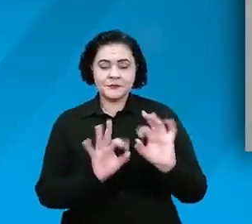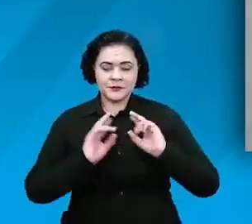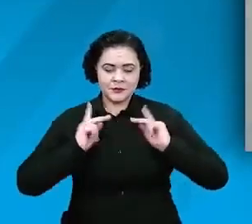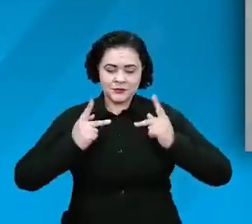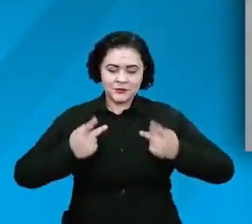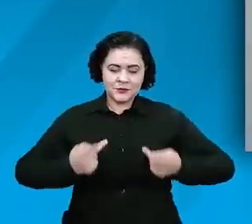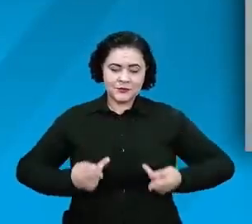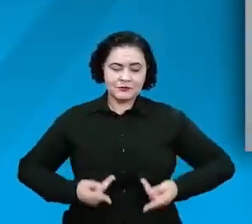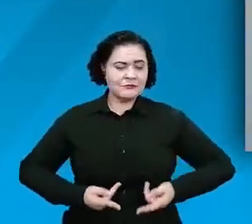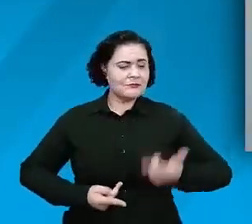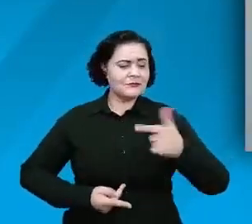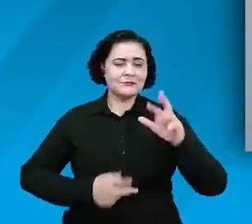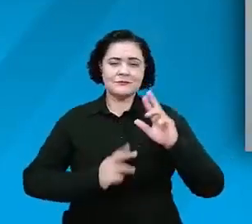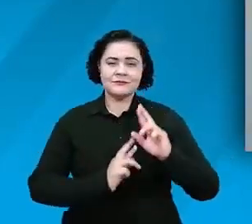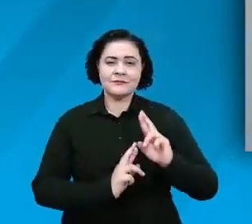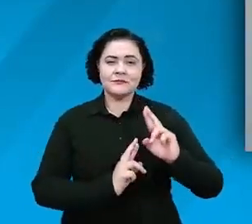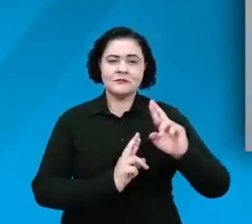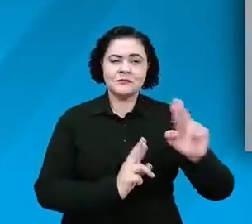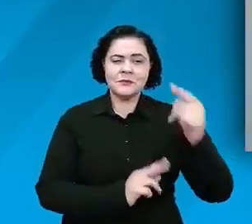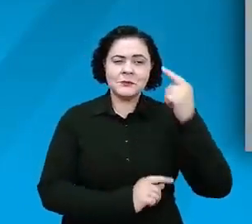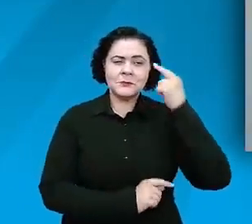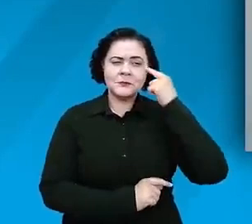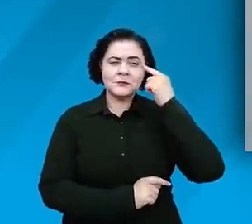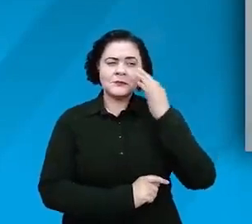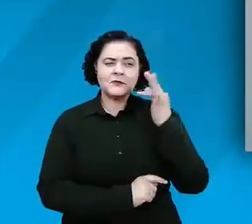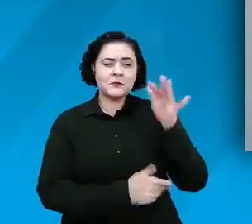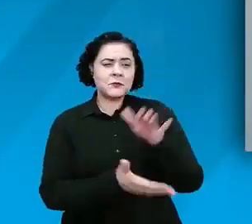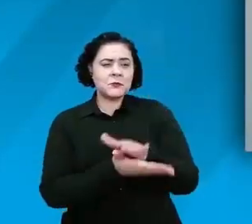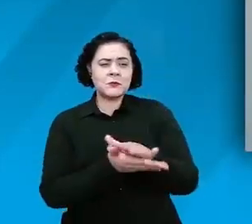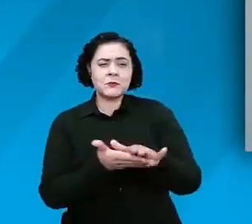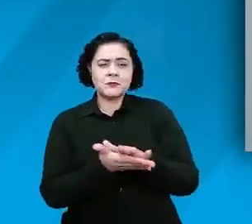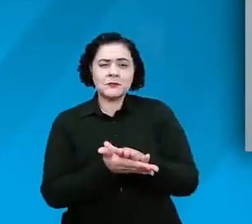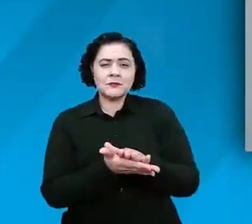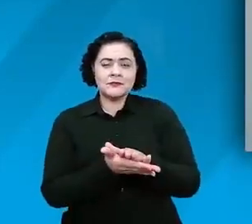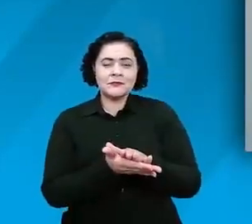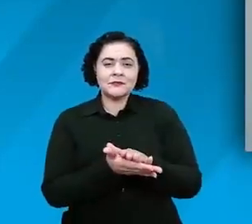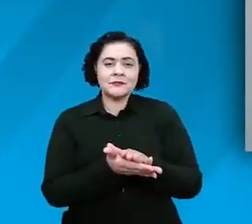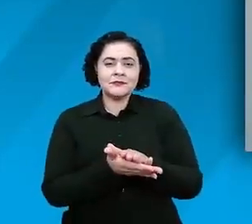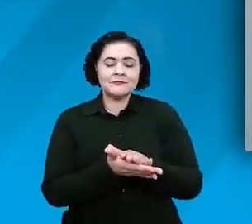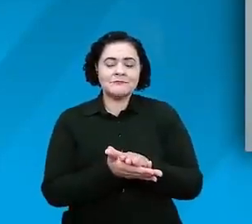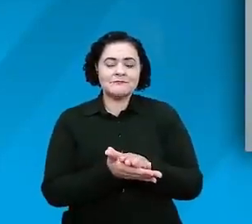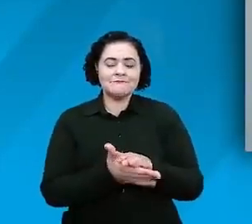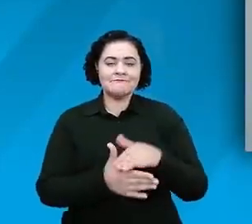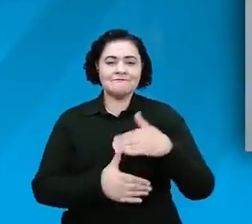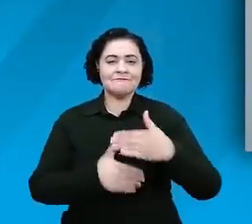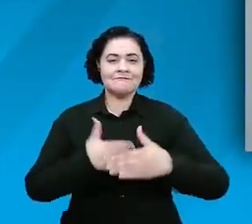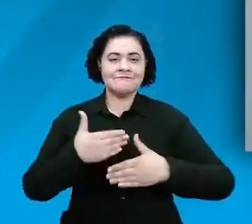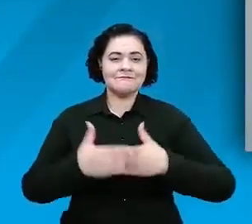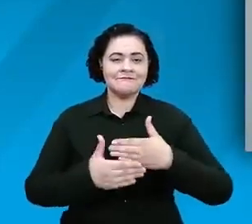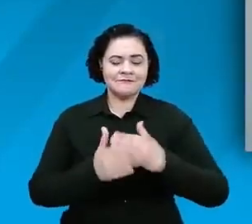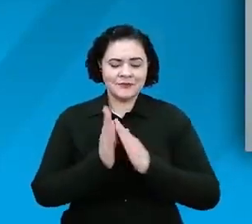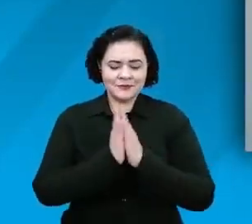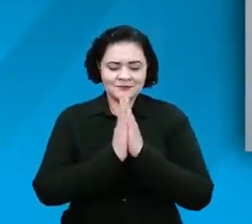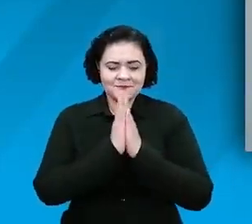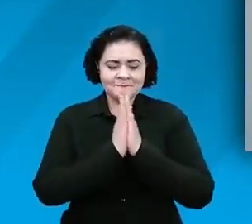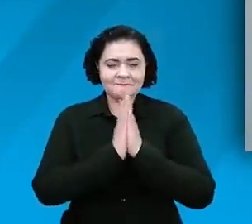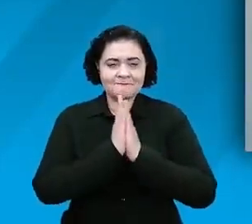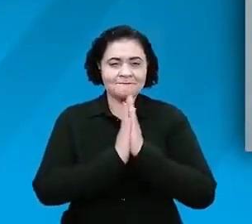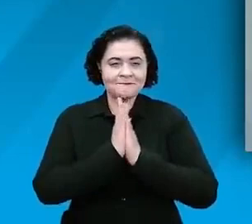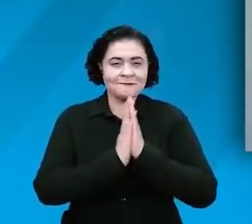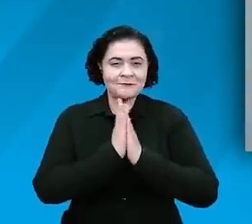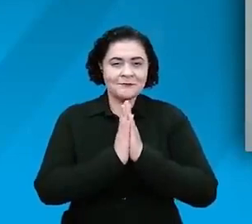homem desesperançado, sem perspectivas para o amanhã, desenvolve a ansiedade, fruto